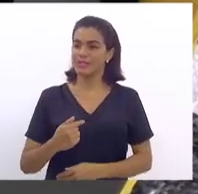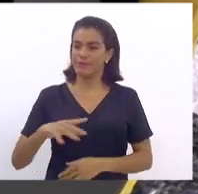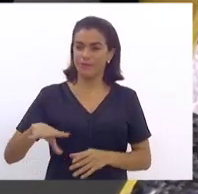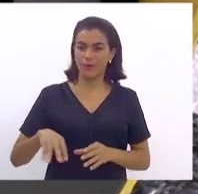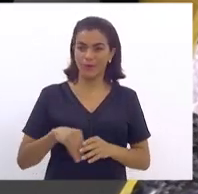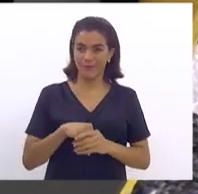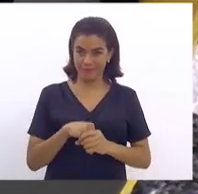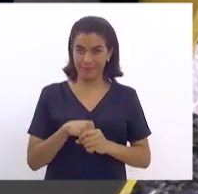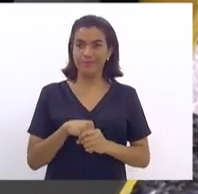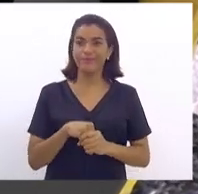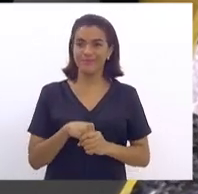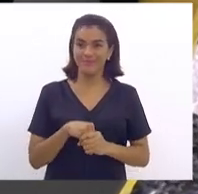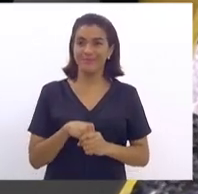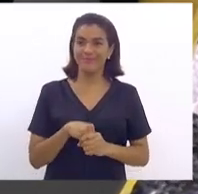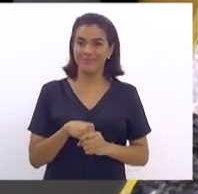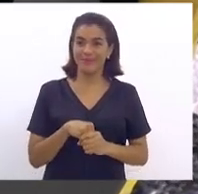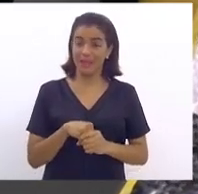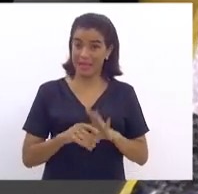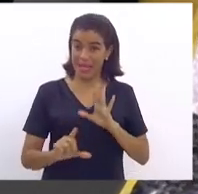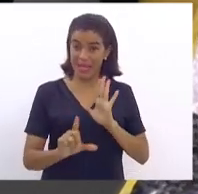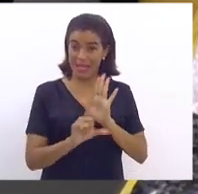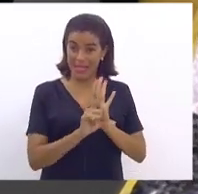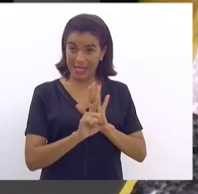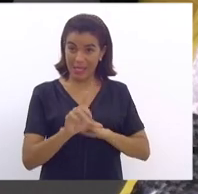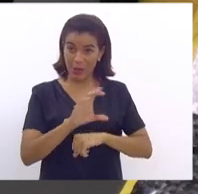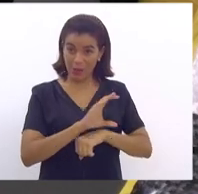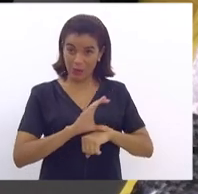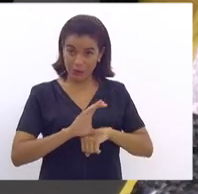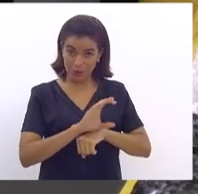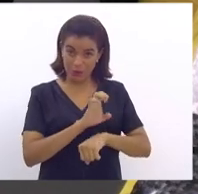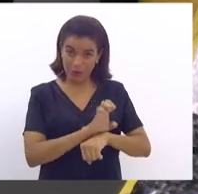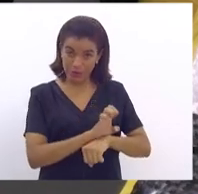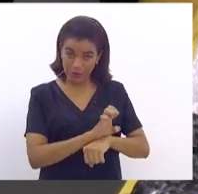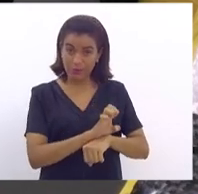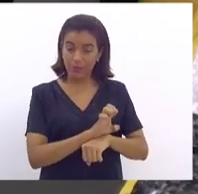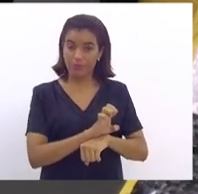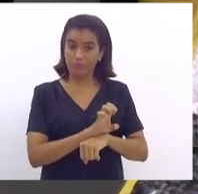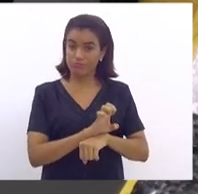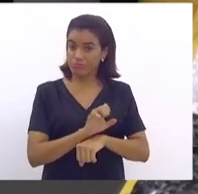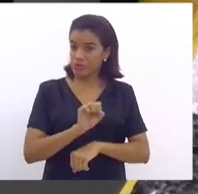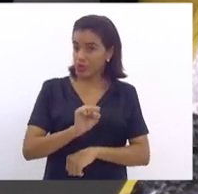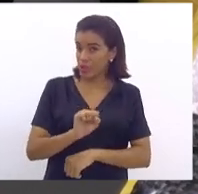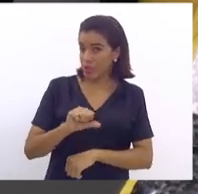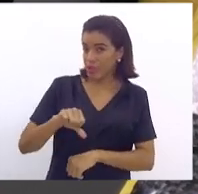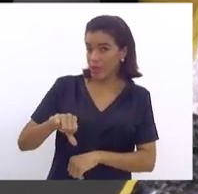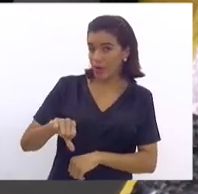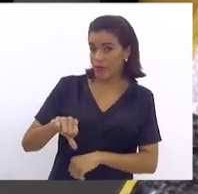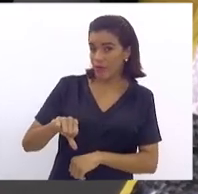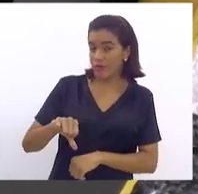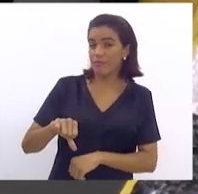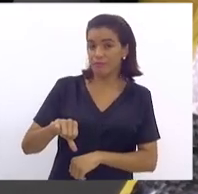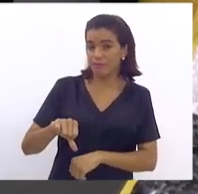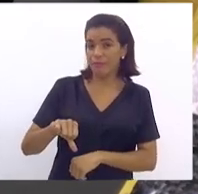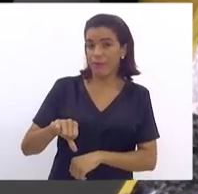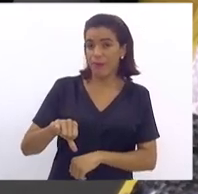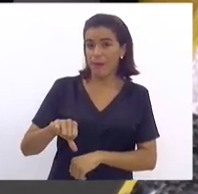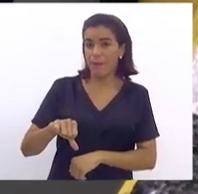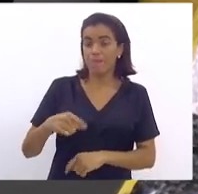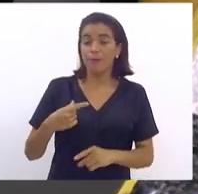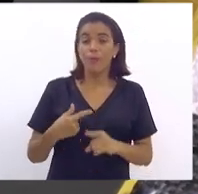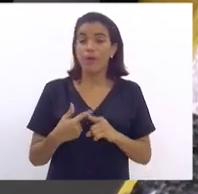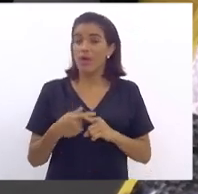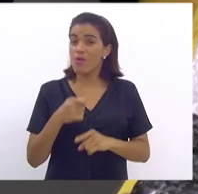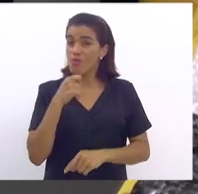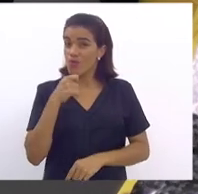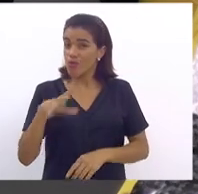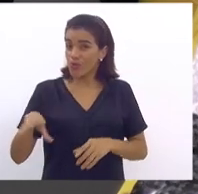incorporada à nossa lei, à Constituição Estadual de 89? Essa é a minha indagação. Porque, se não